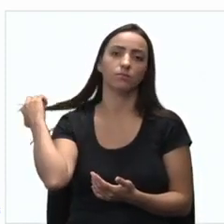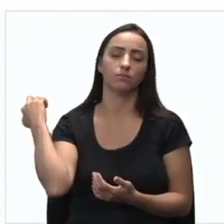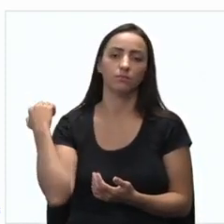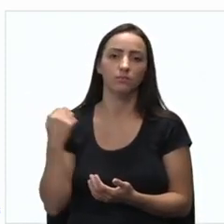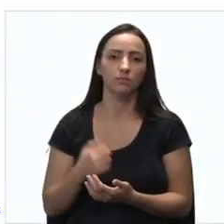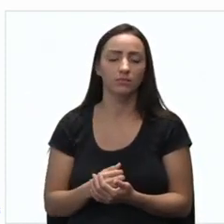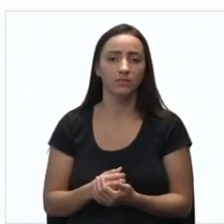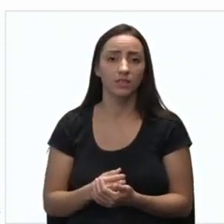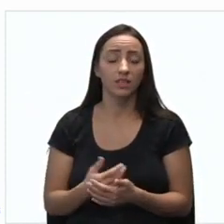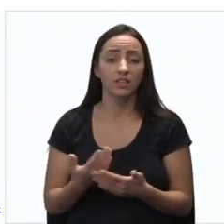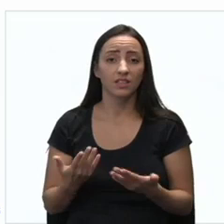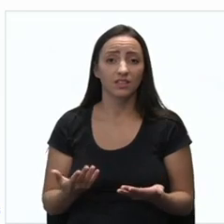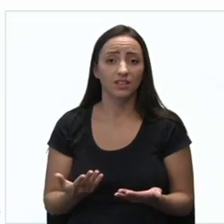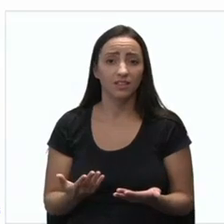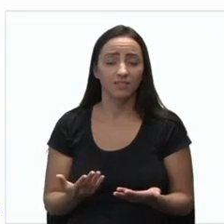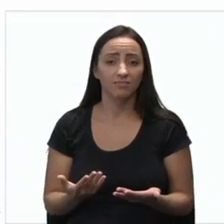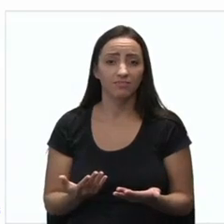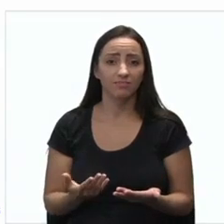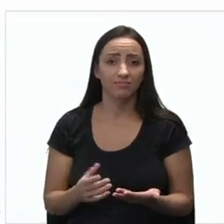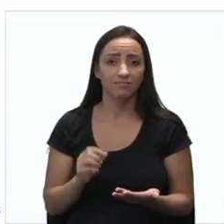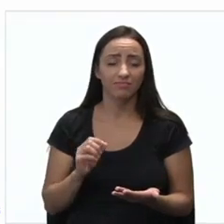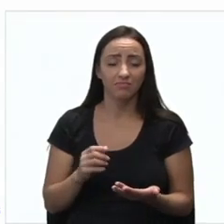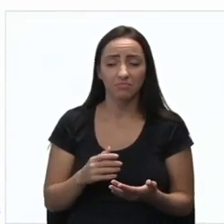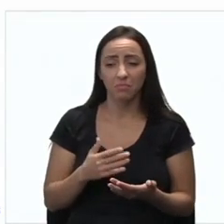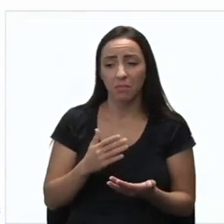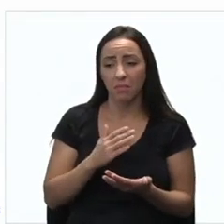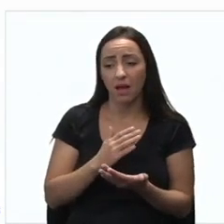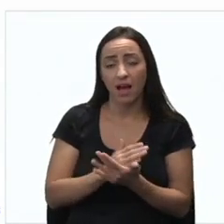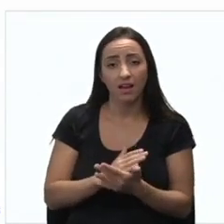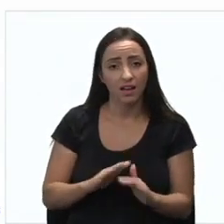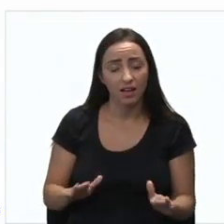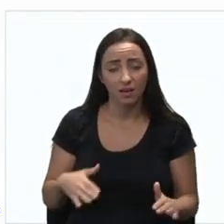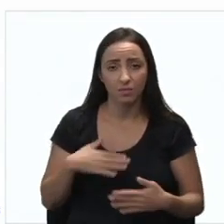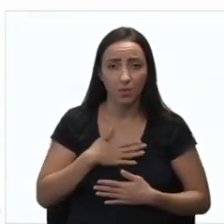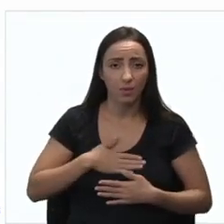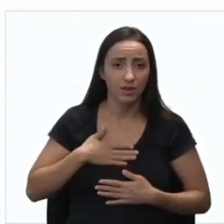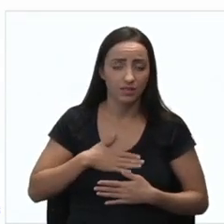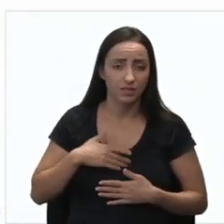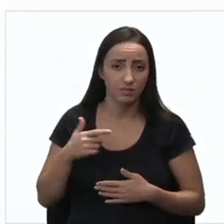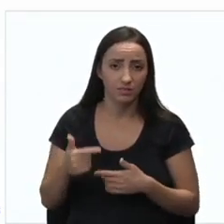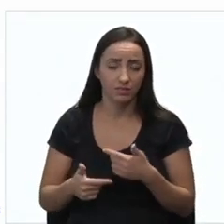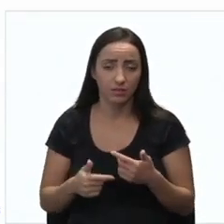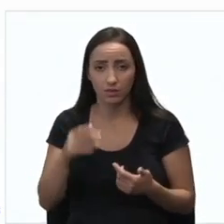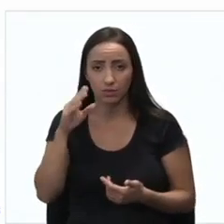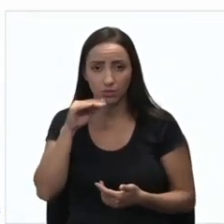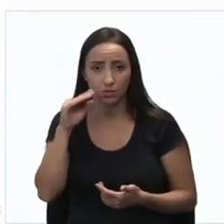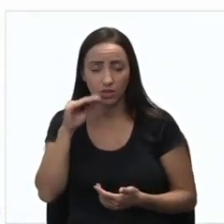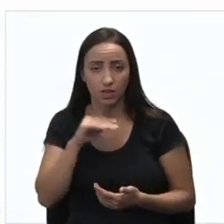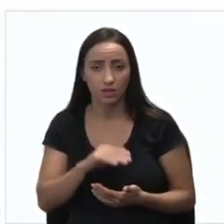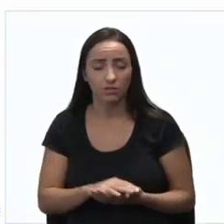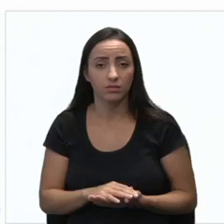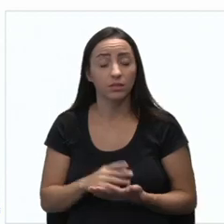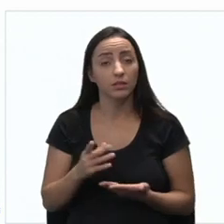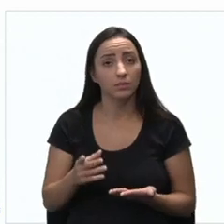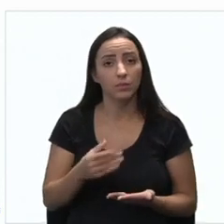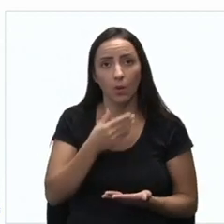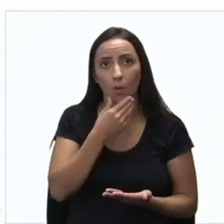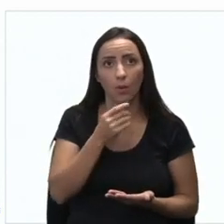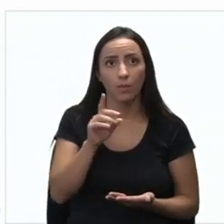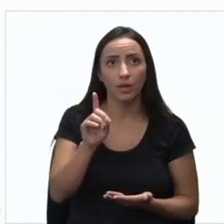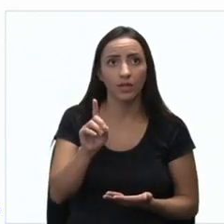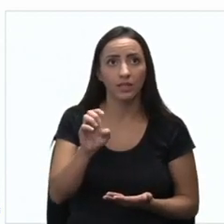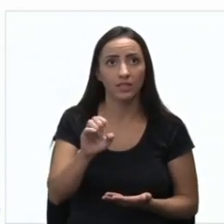então, deixando de ser uma fonte de prazer para esse trabalhador. E aí que o Dejour, ele questiona, né?